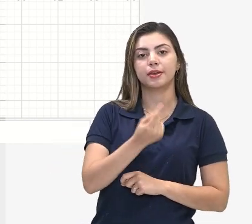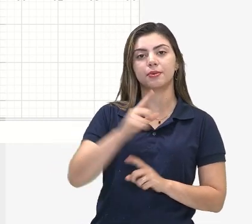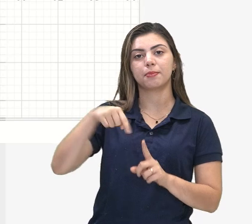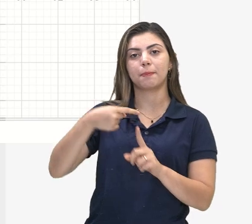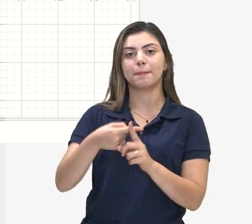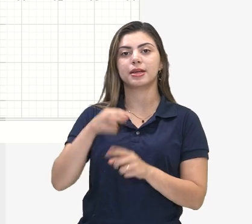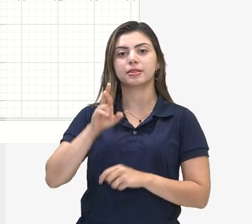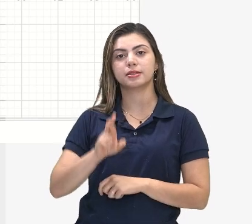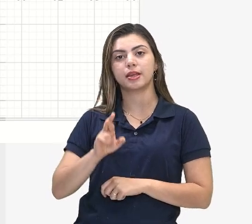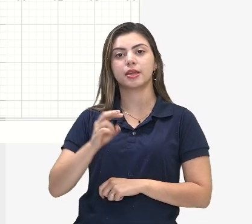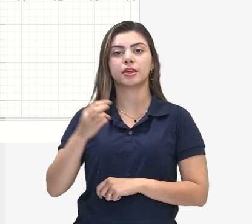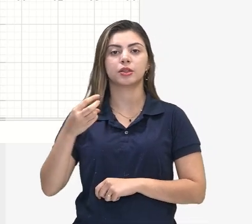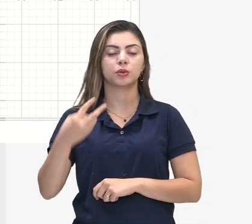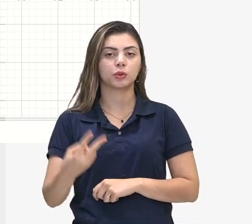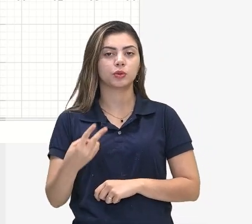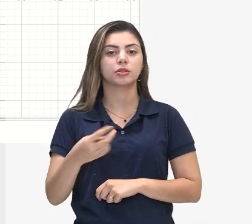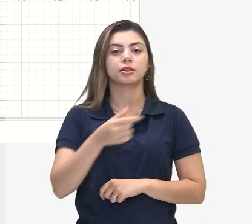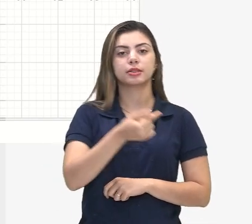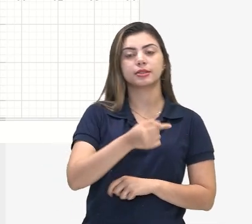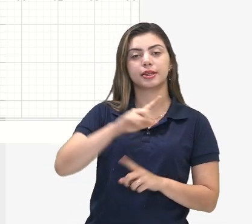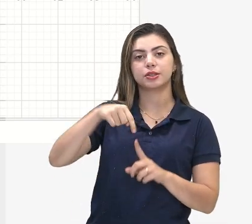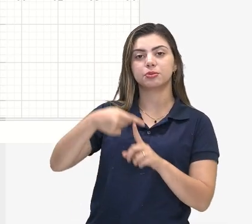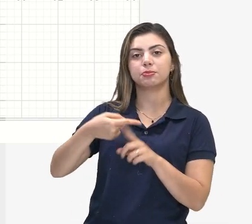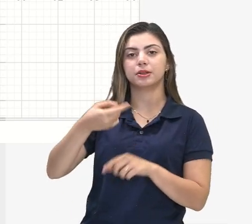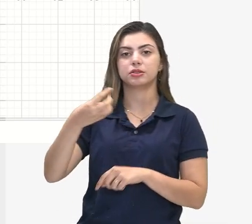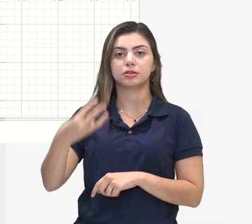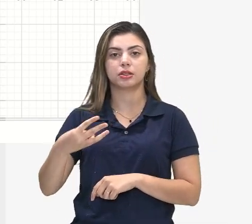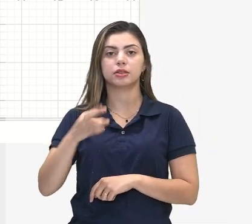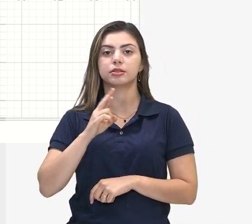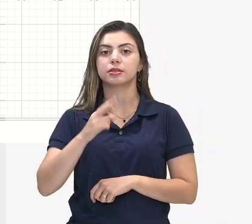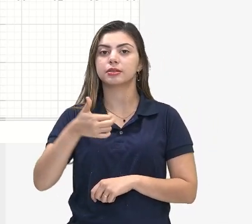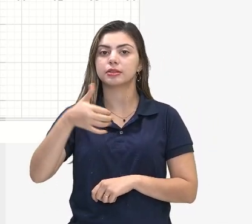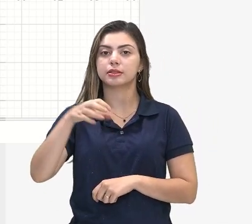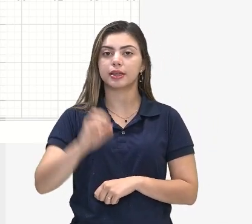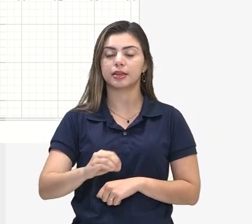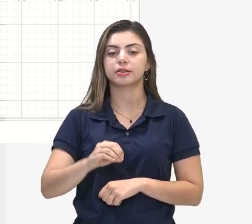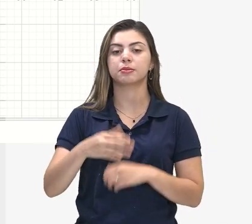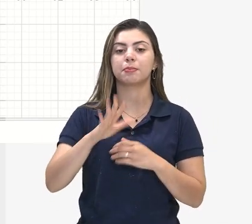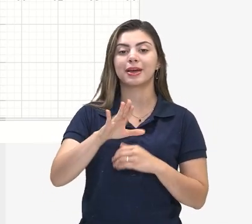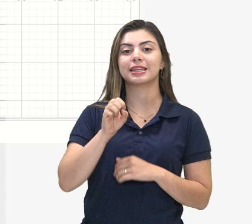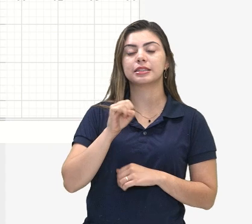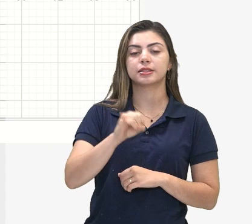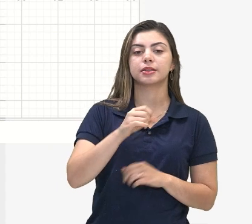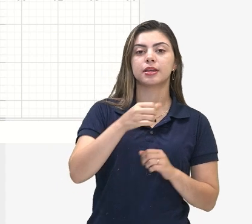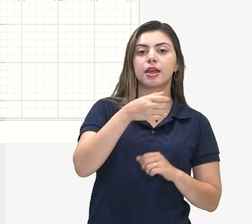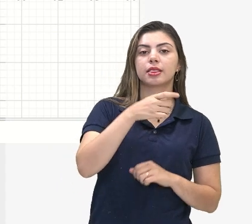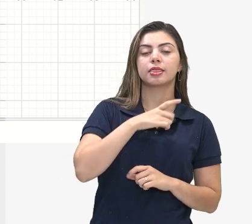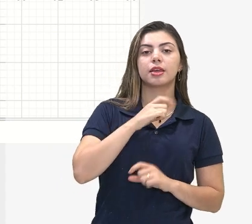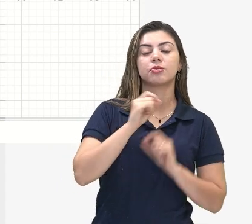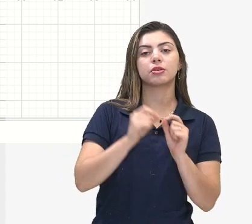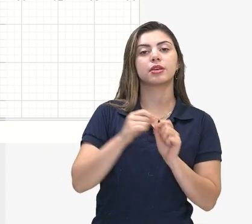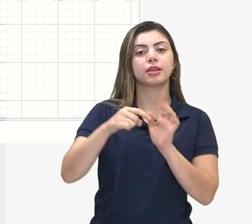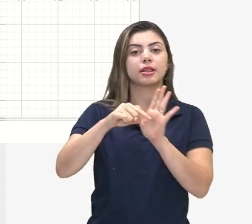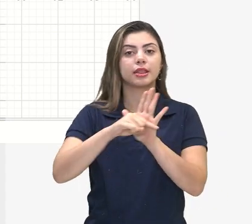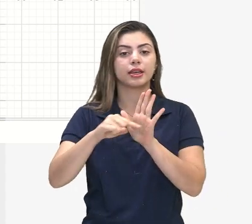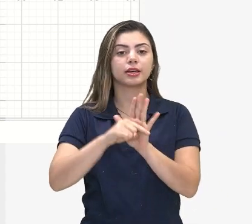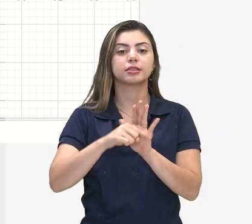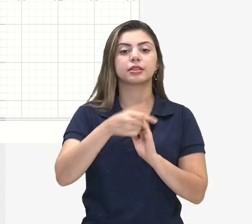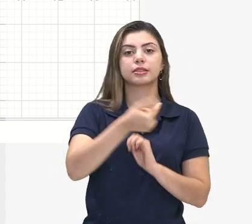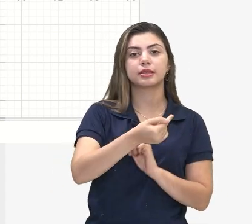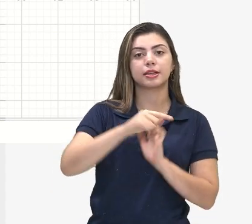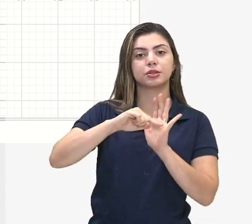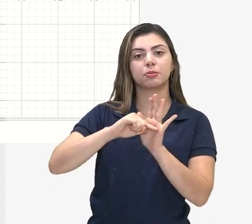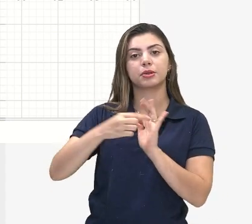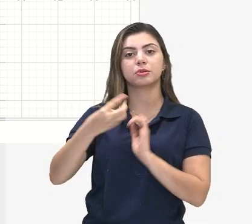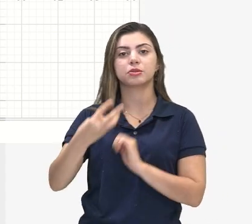ou seja, 7 mais 3, temos 10. E quando subtraímos R1 menos R2, nós vamos ter 7 menos 3,